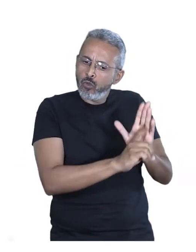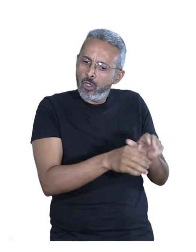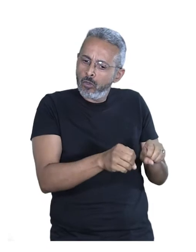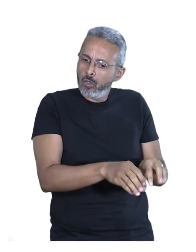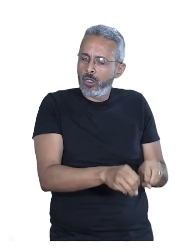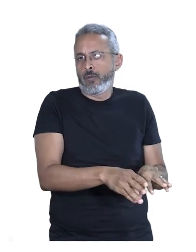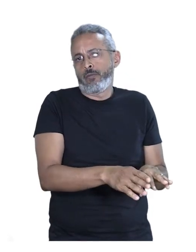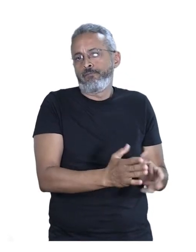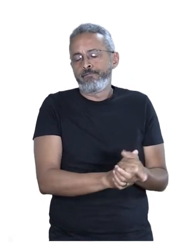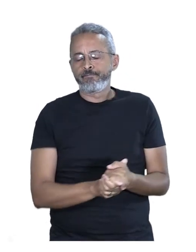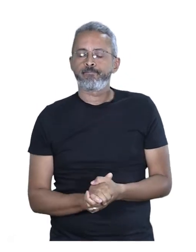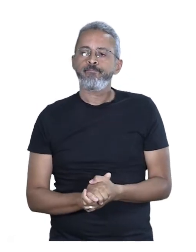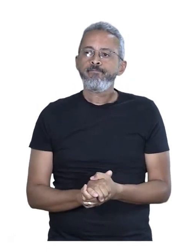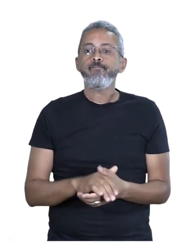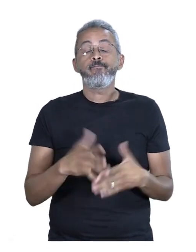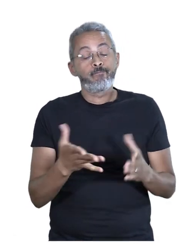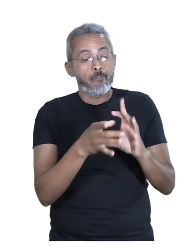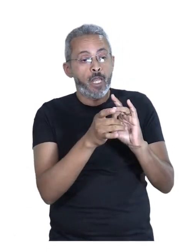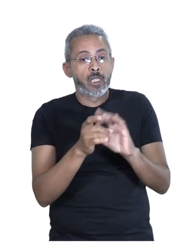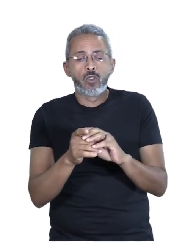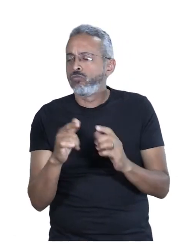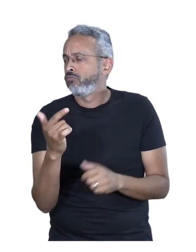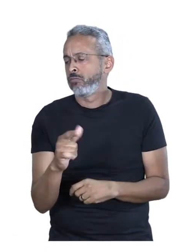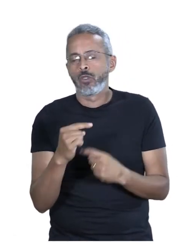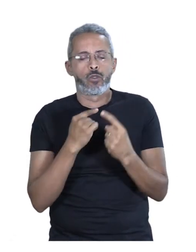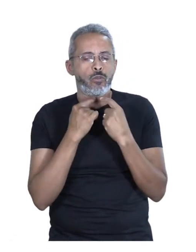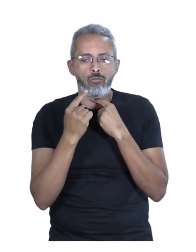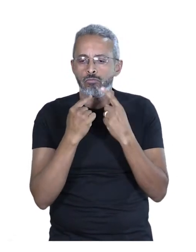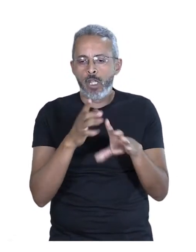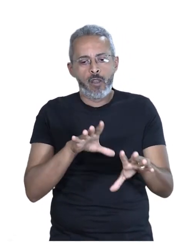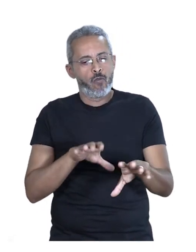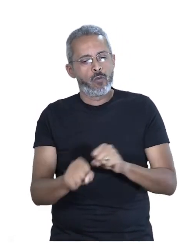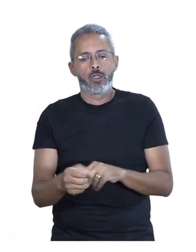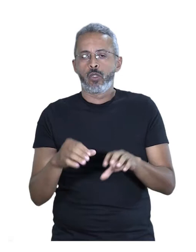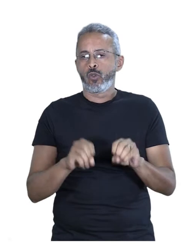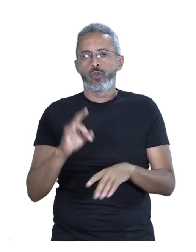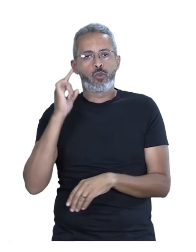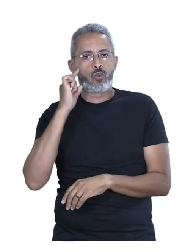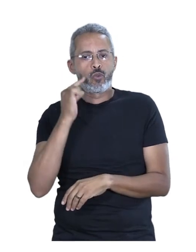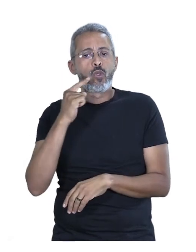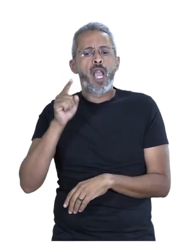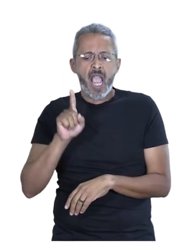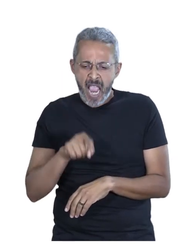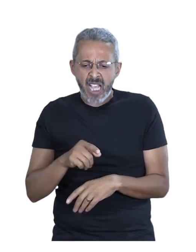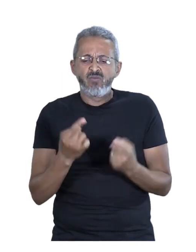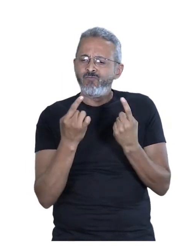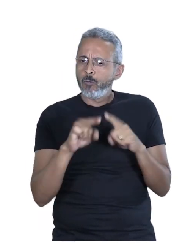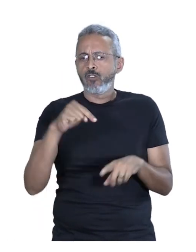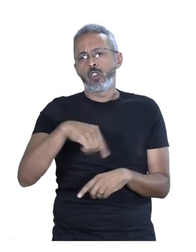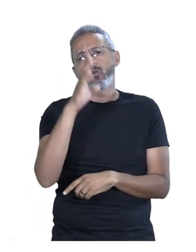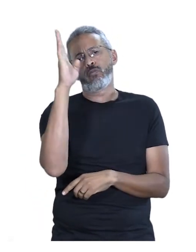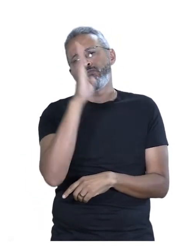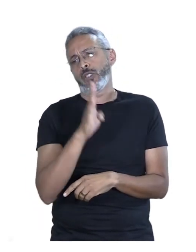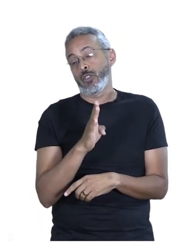direito à educação. Nesse contexto, não há dúvidas de que a formação educacional de surdos é um desafio no Brasil, o